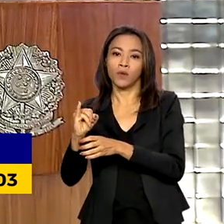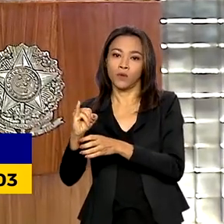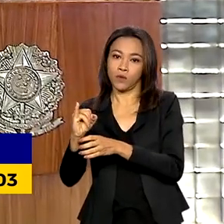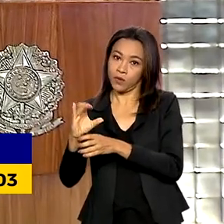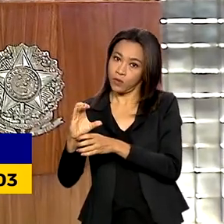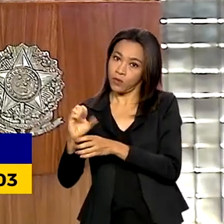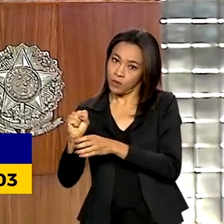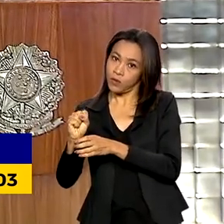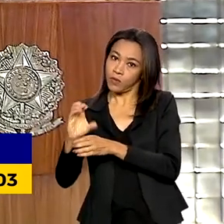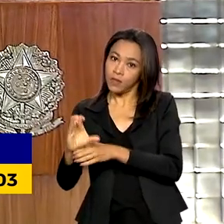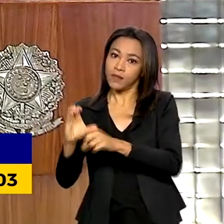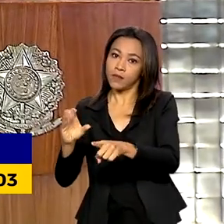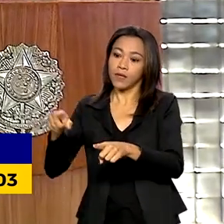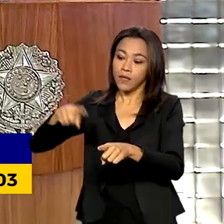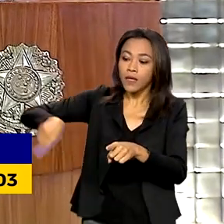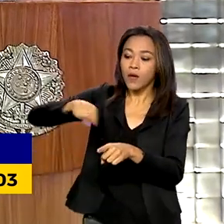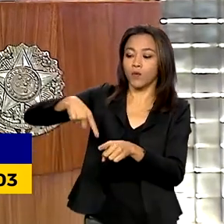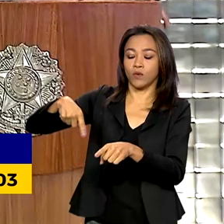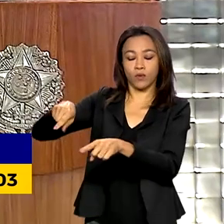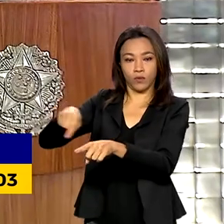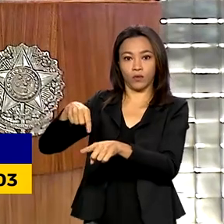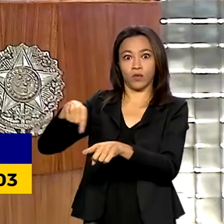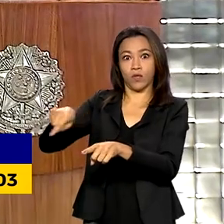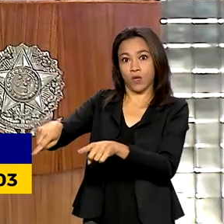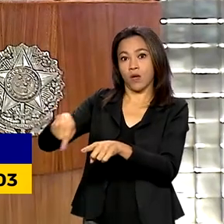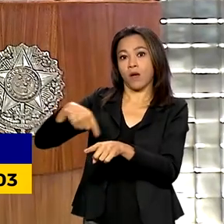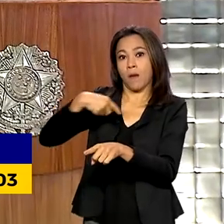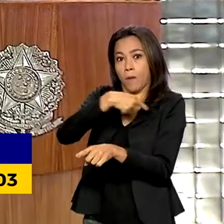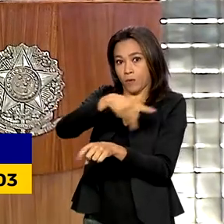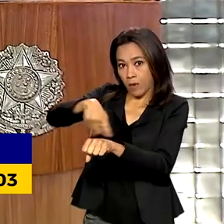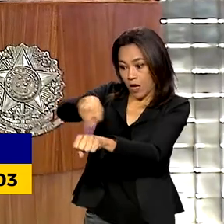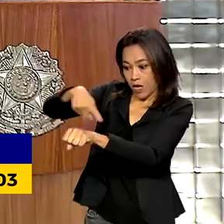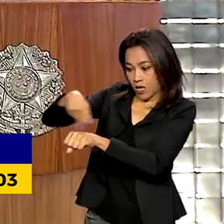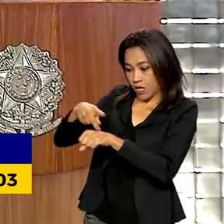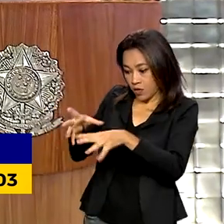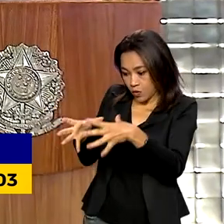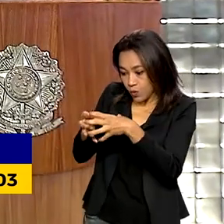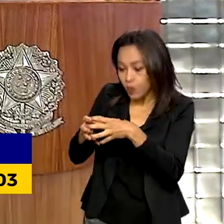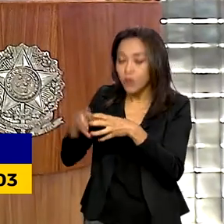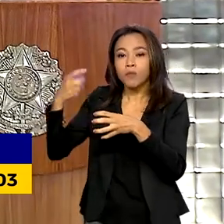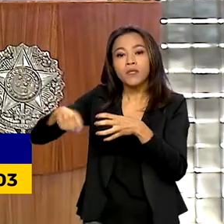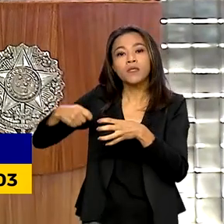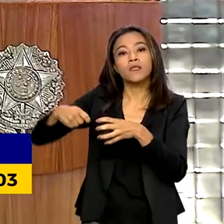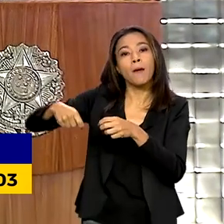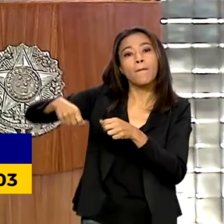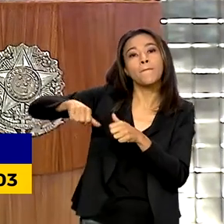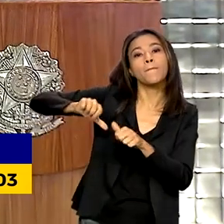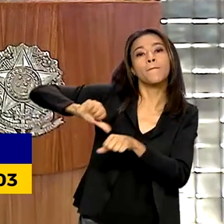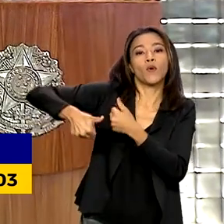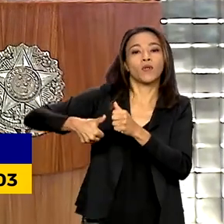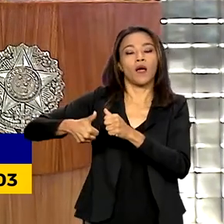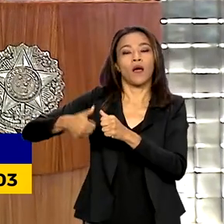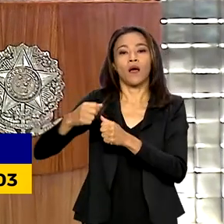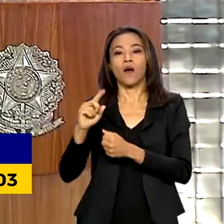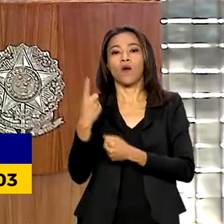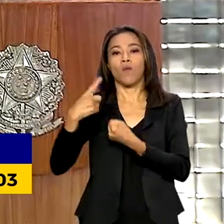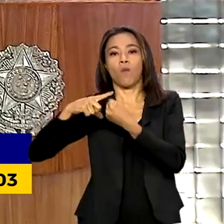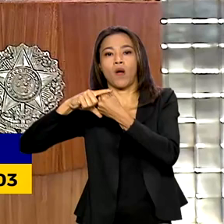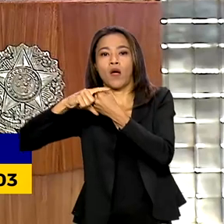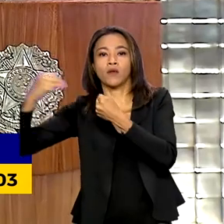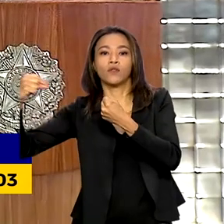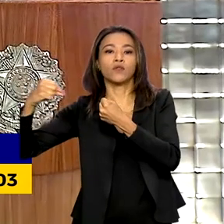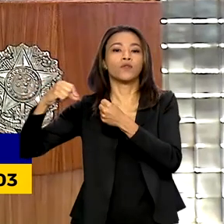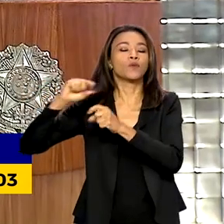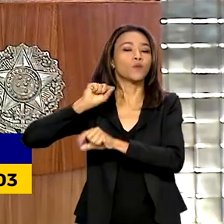países, que fazem parte dos BRICS, que integram tem que mudar um artigo para que